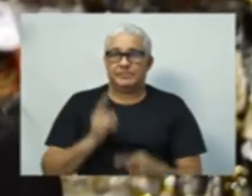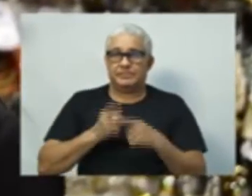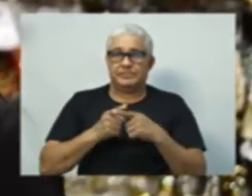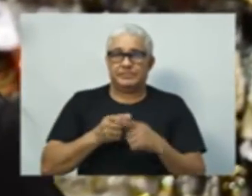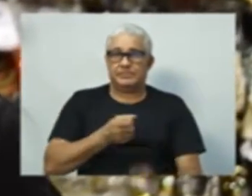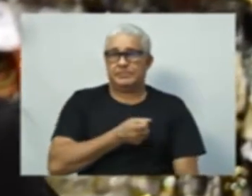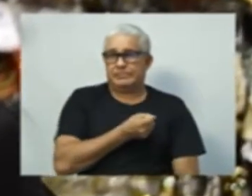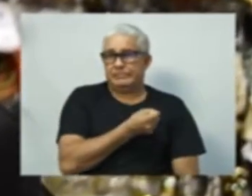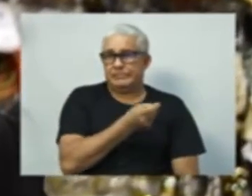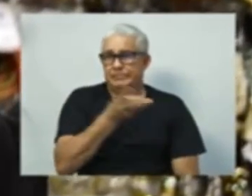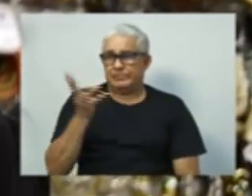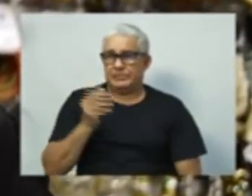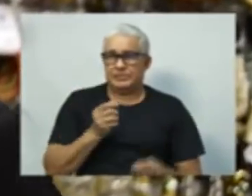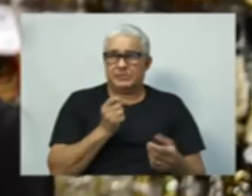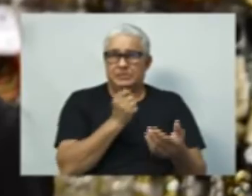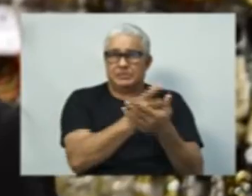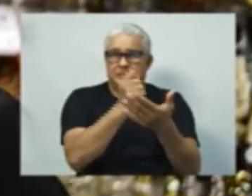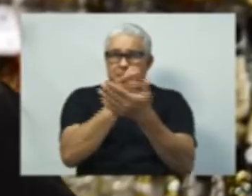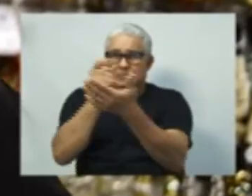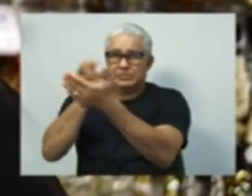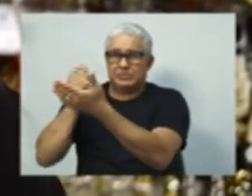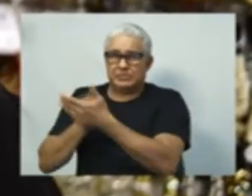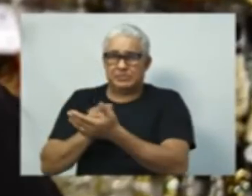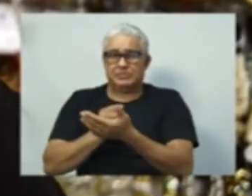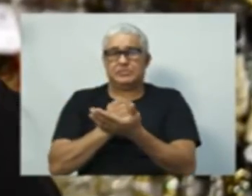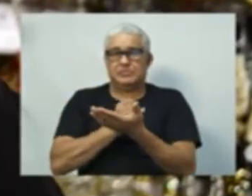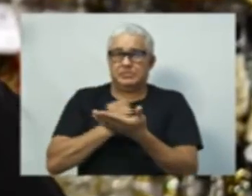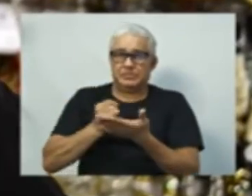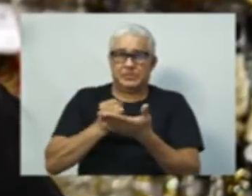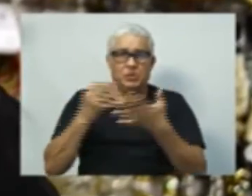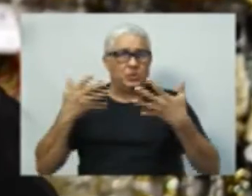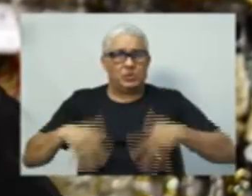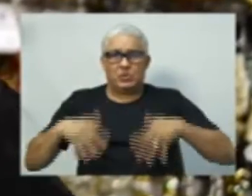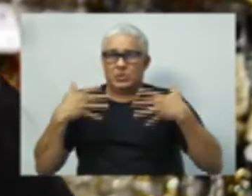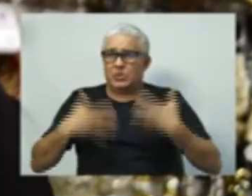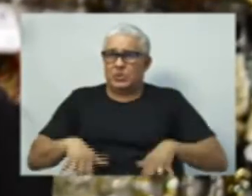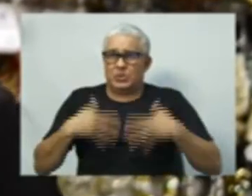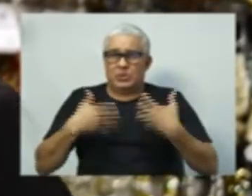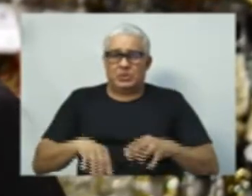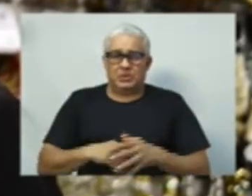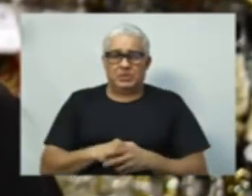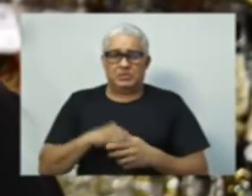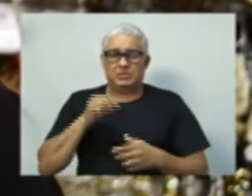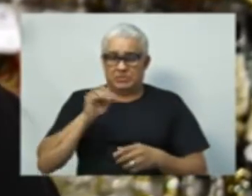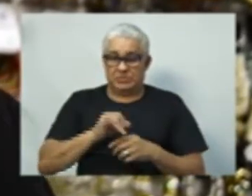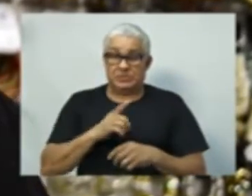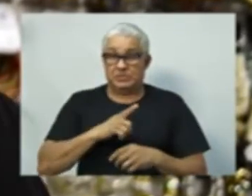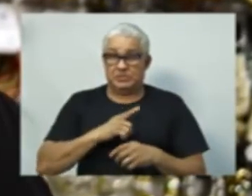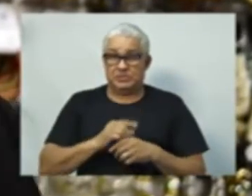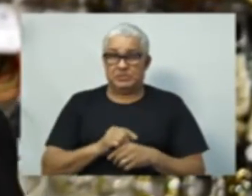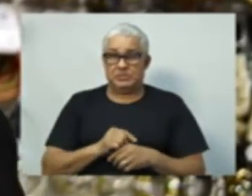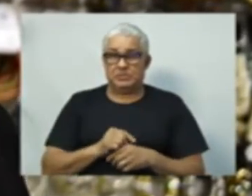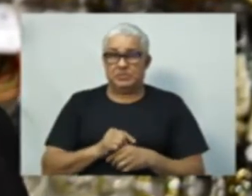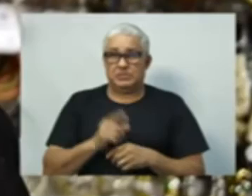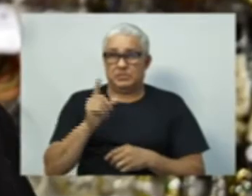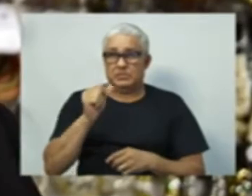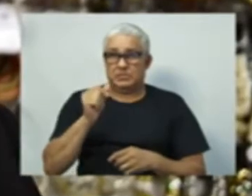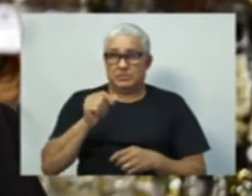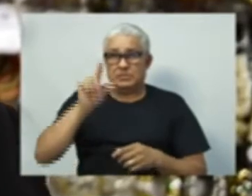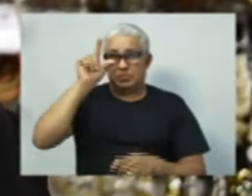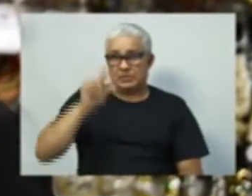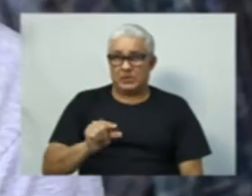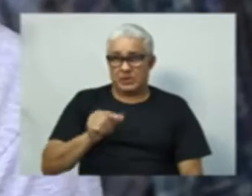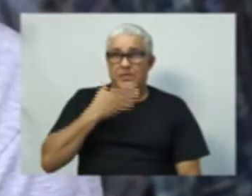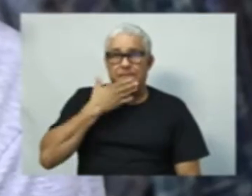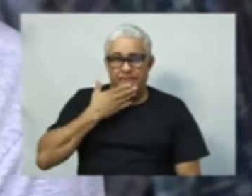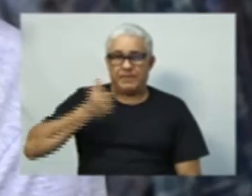de itens que a gente compra, o imposto ele é tão grande que se a gente tivesse um valor menos, com certeza seria